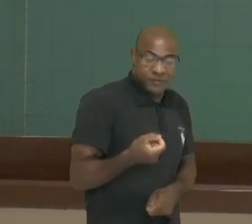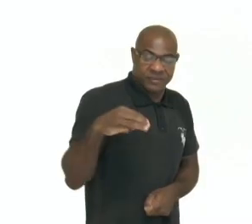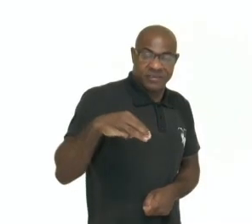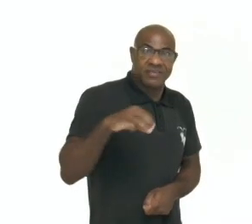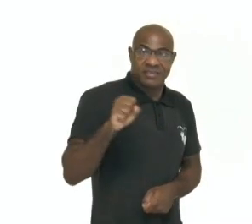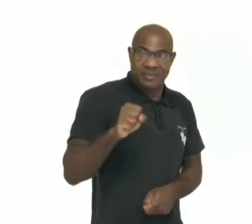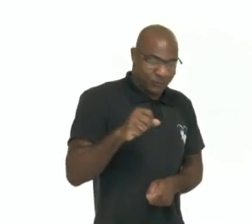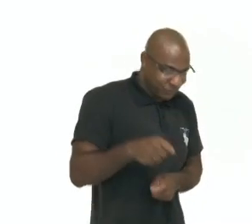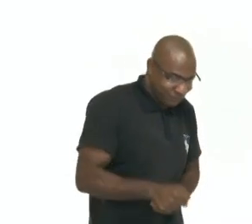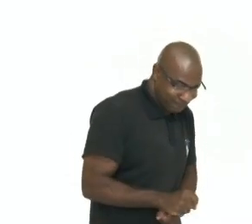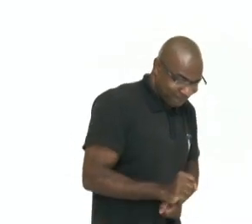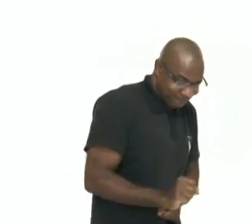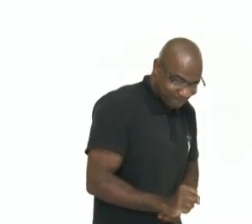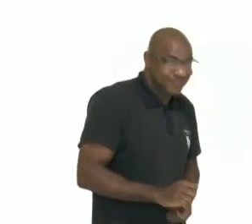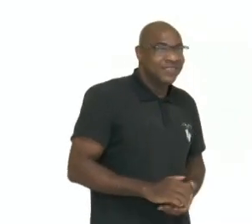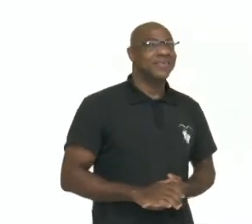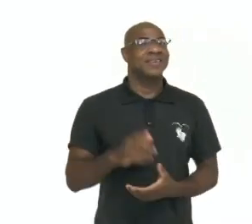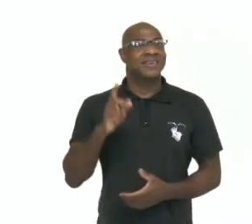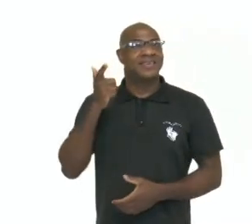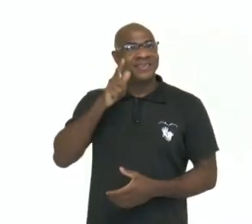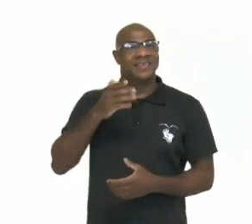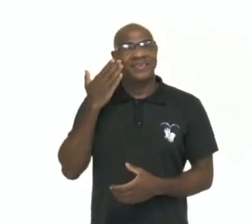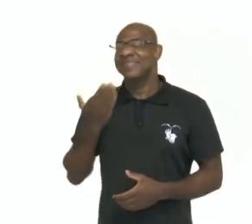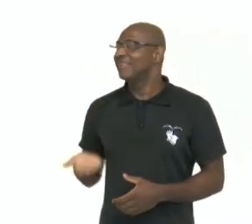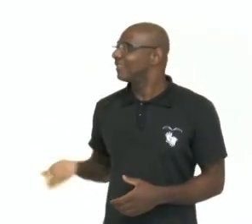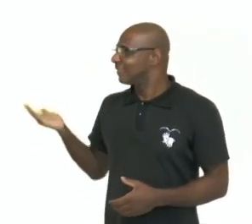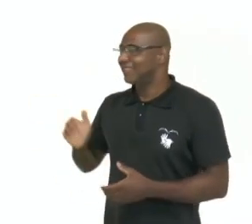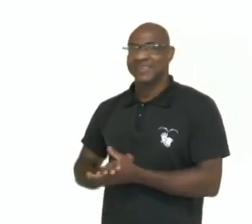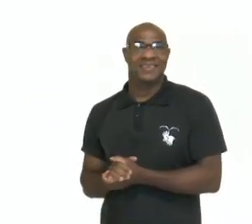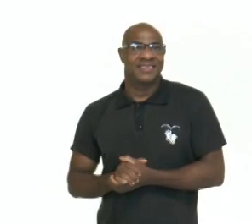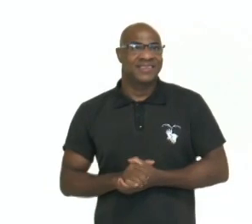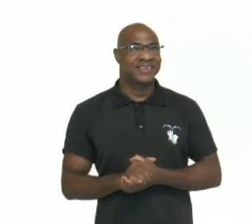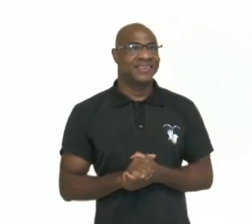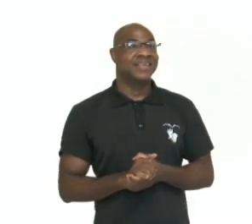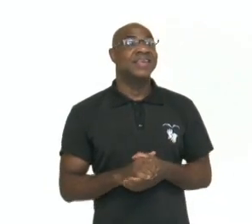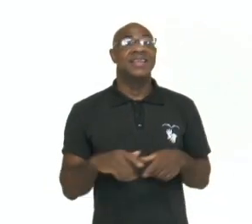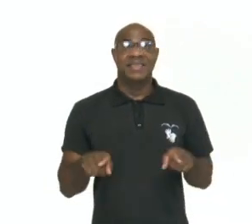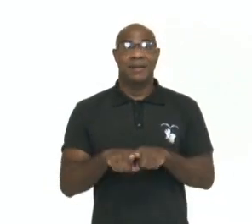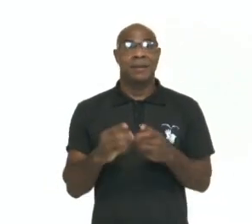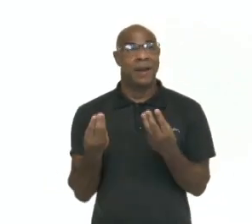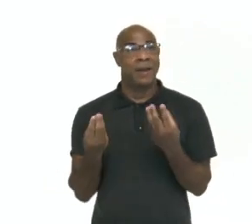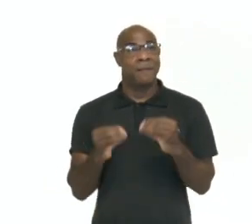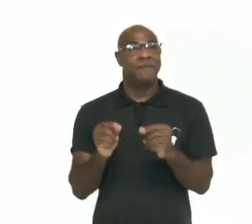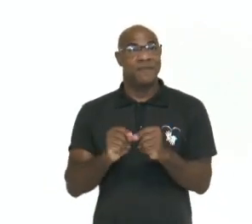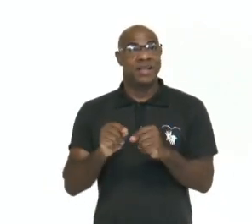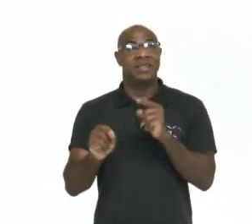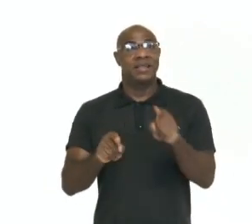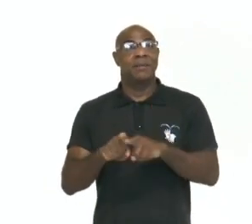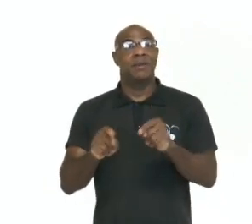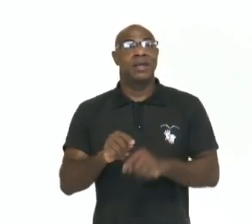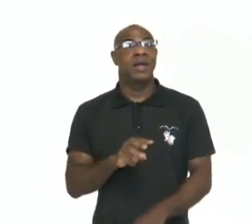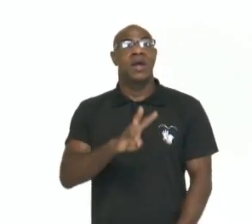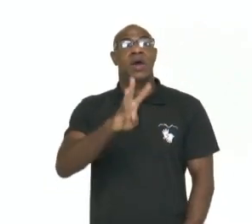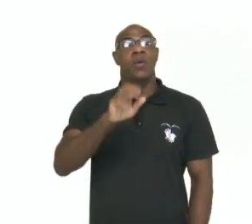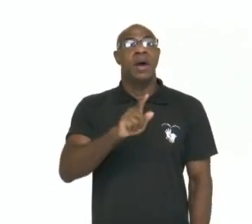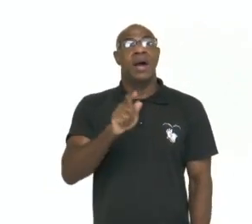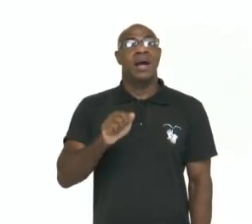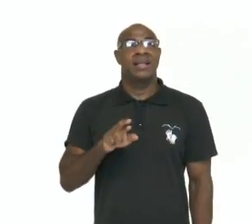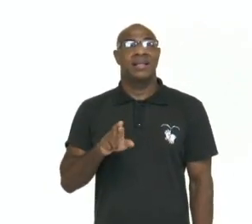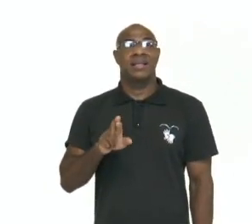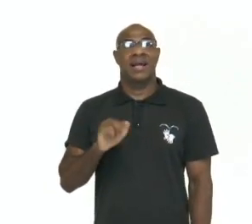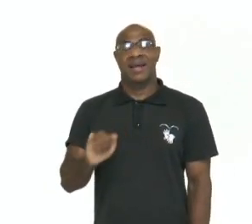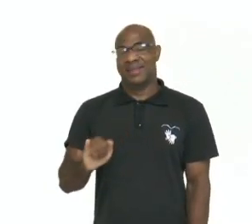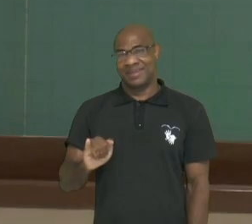cometer 3 shidôs e aplicar 2 vazares. Então, o que, que acontece? Cada uma dessas opções é uma forma